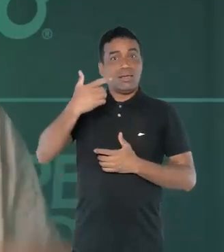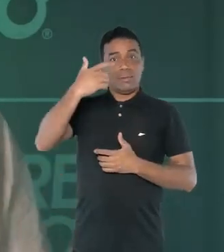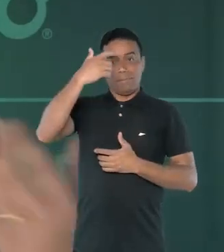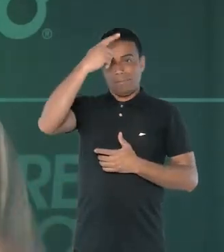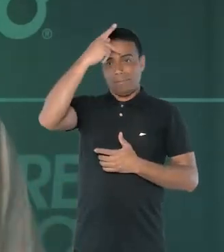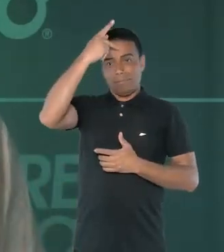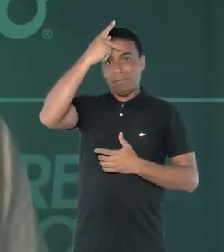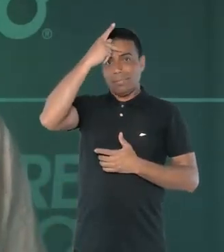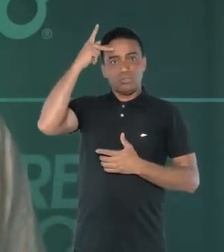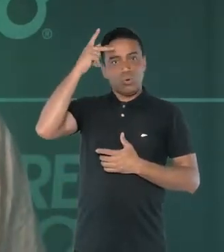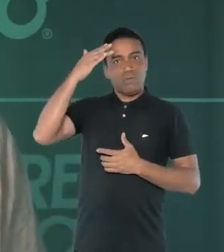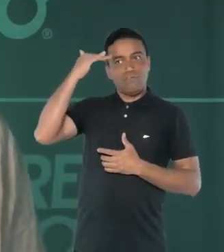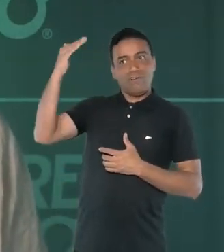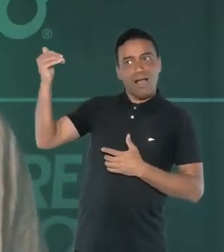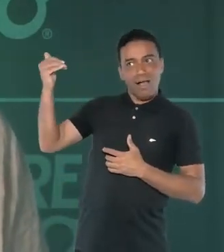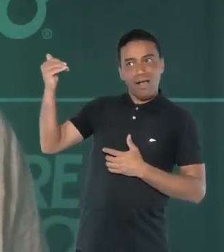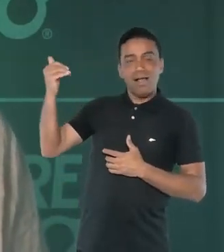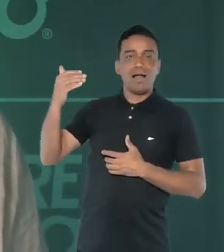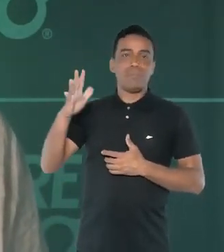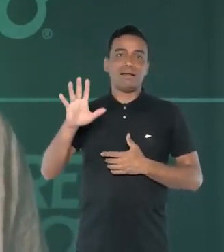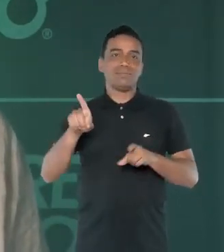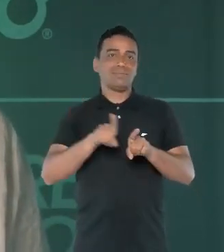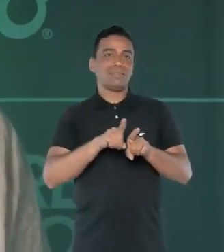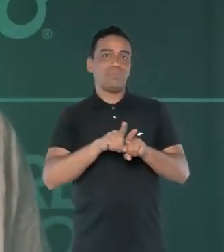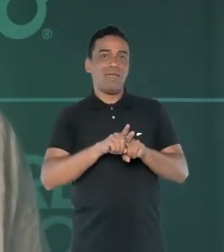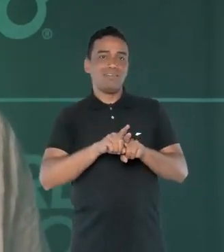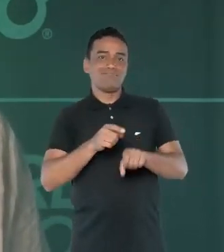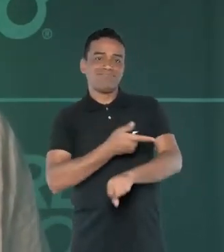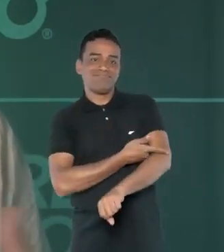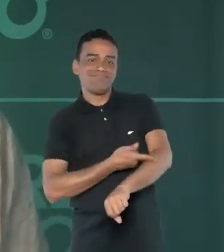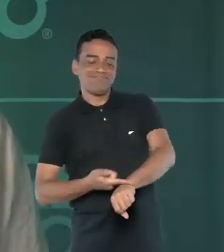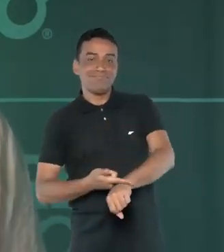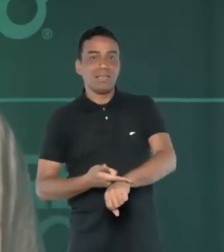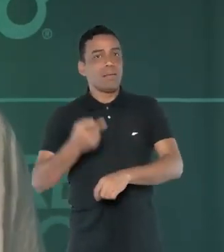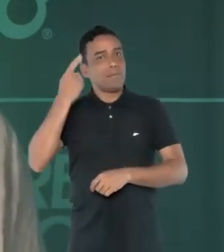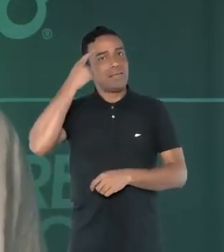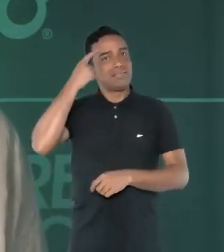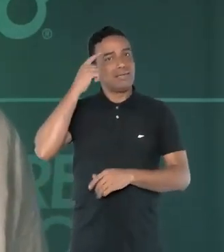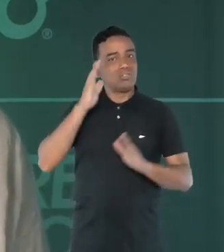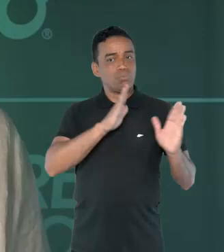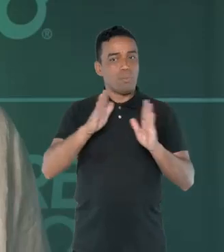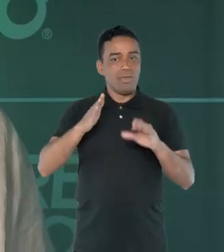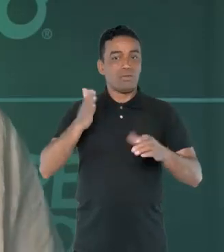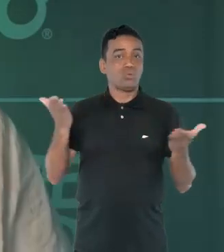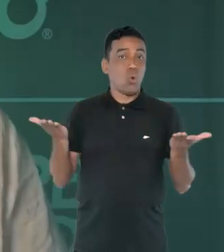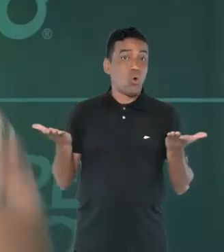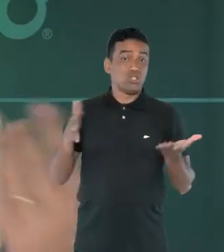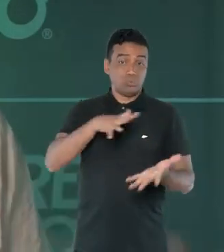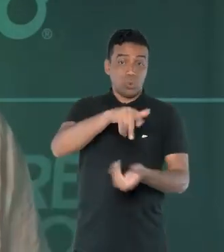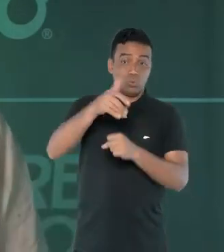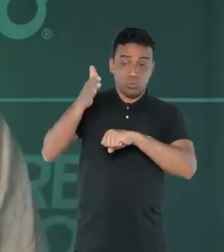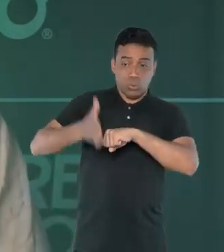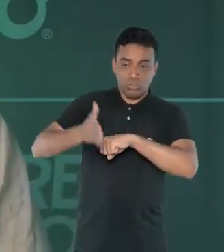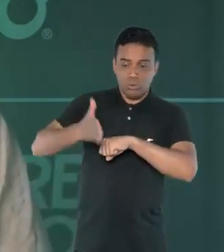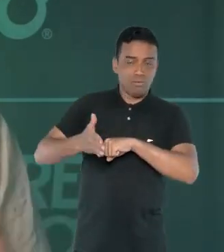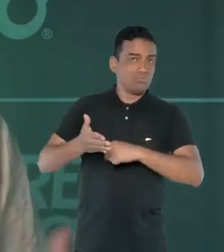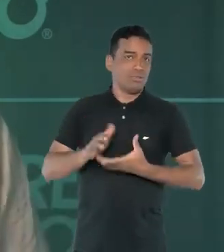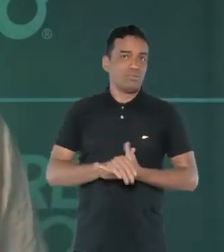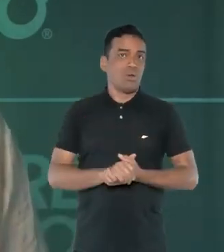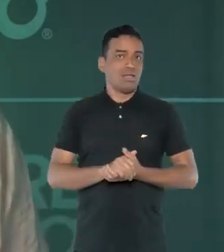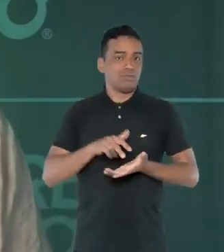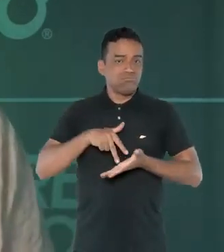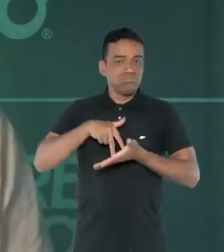que, especialmente pensando para esse tempo contemporâneo, né, onde essa